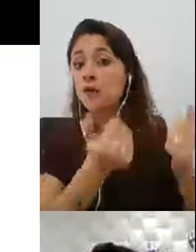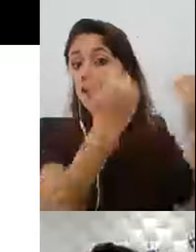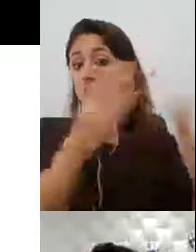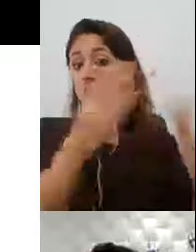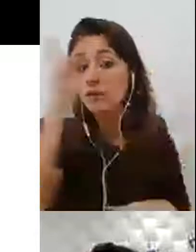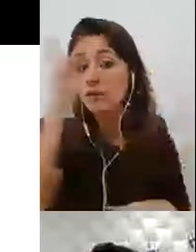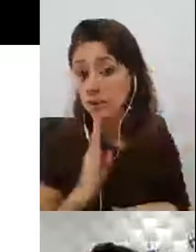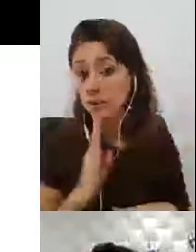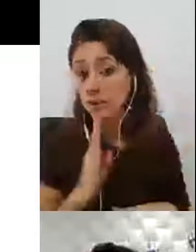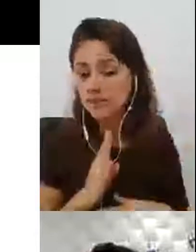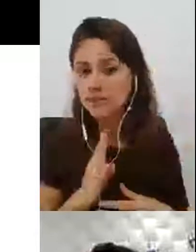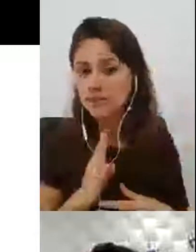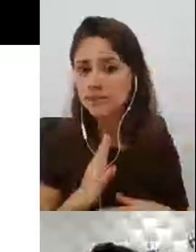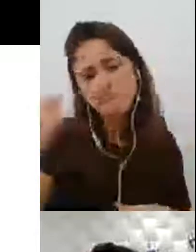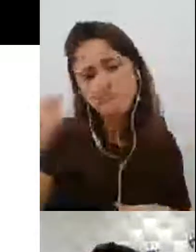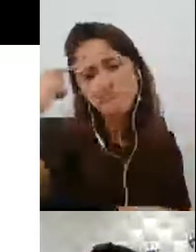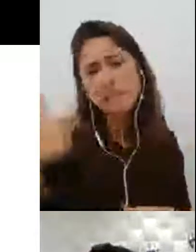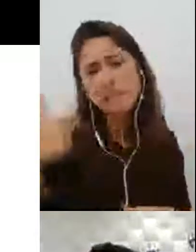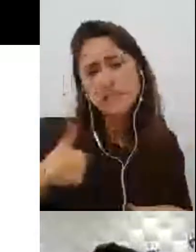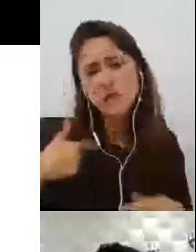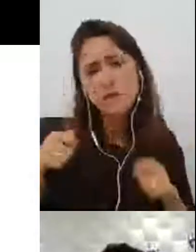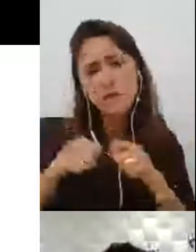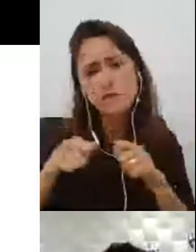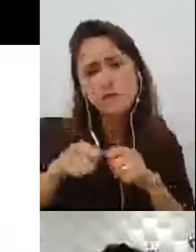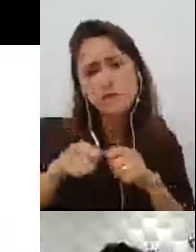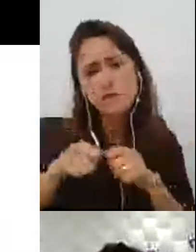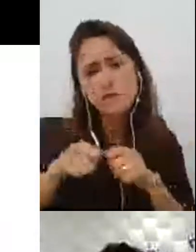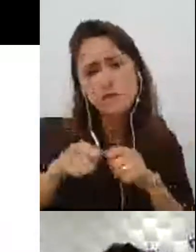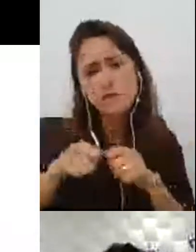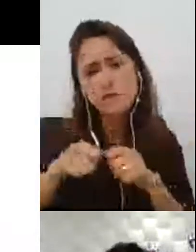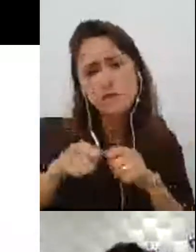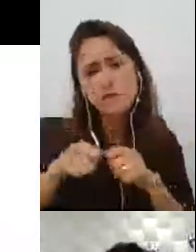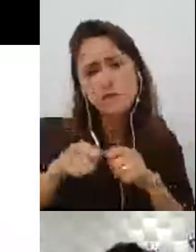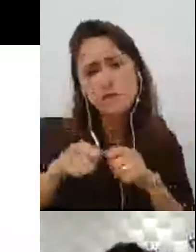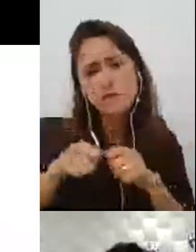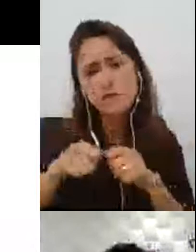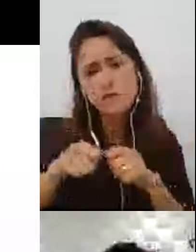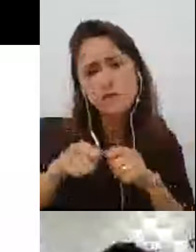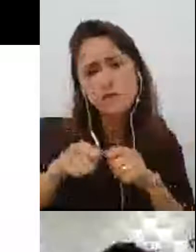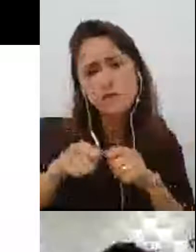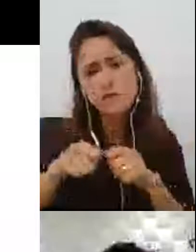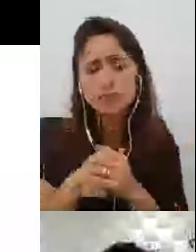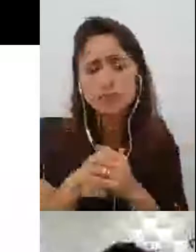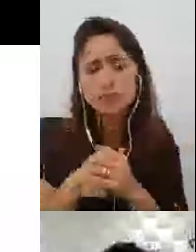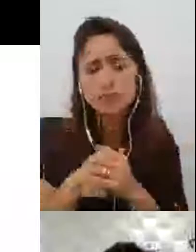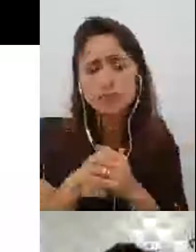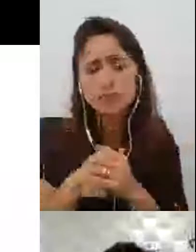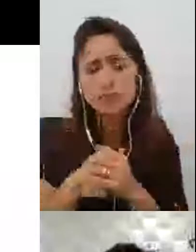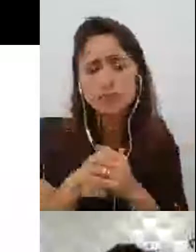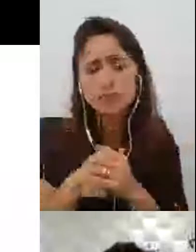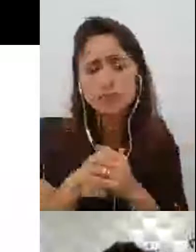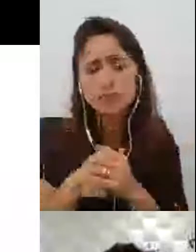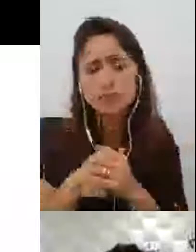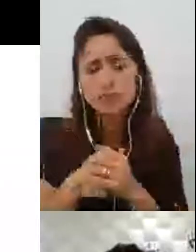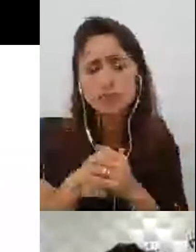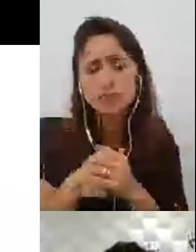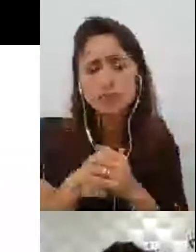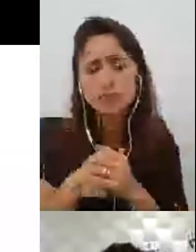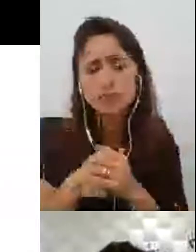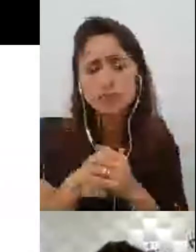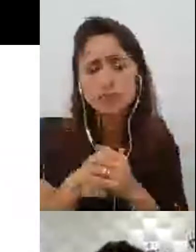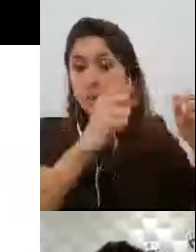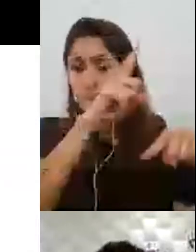manutenção. Como é que eu vou fazer essa interação? Muitas vezes, os manutentores, né, o fabricante desse equipamento, precisava vir para o